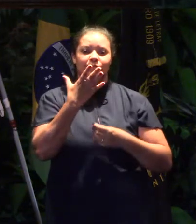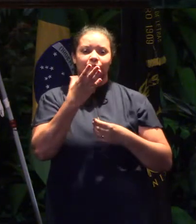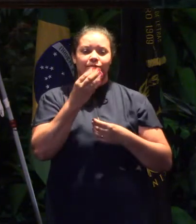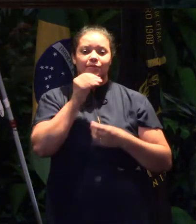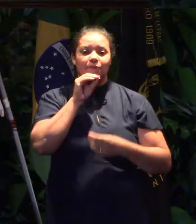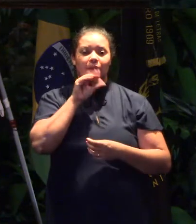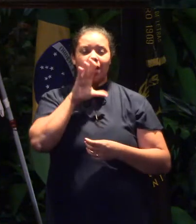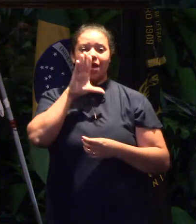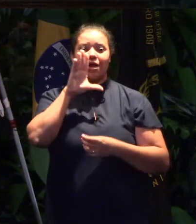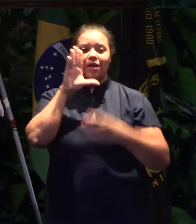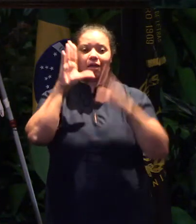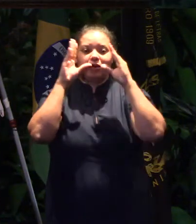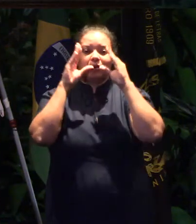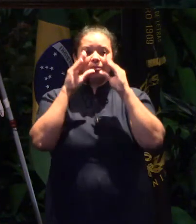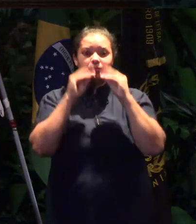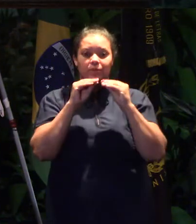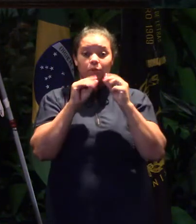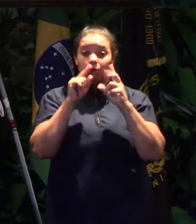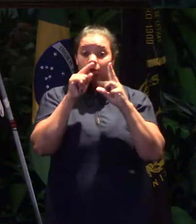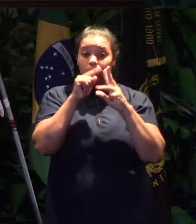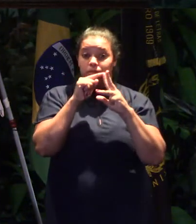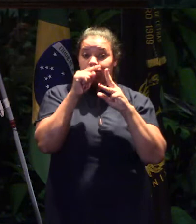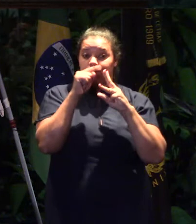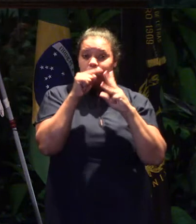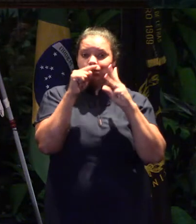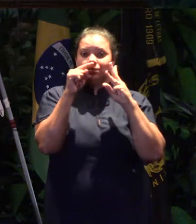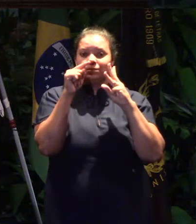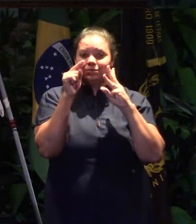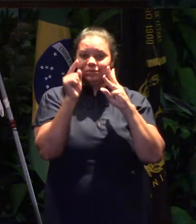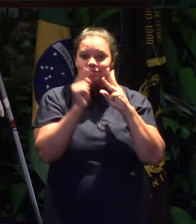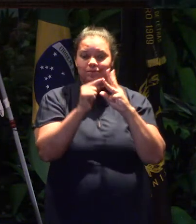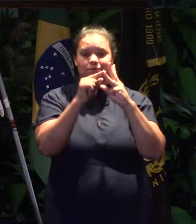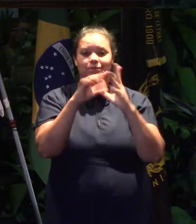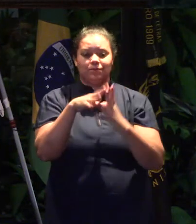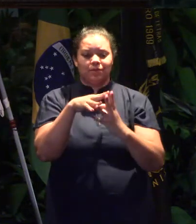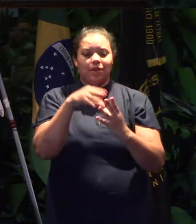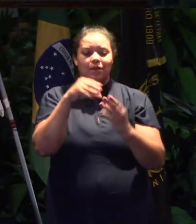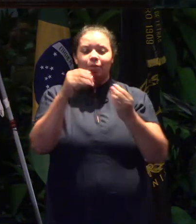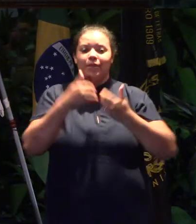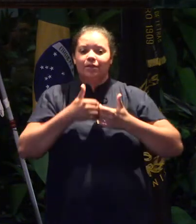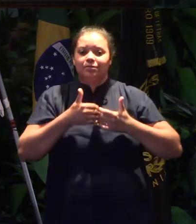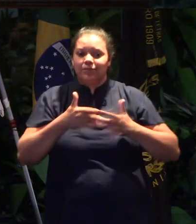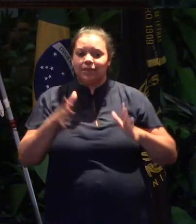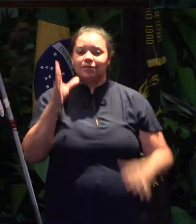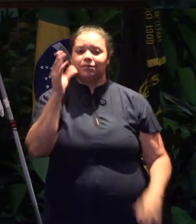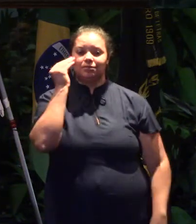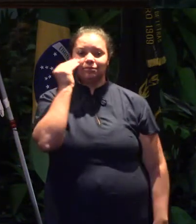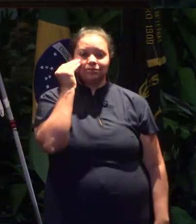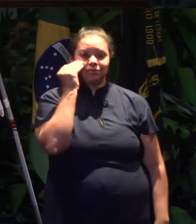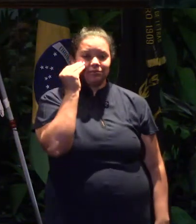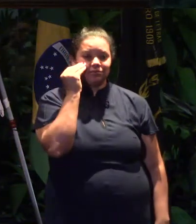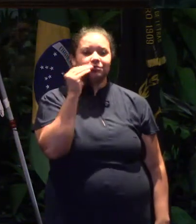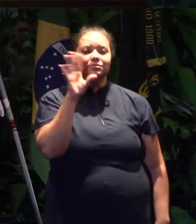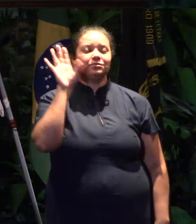os olhos. Quando eu contar até três, mantenha a alma escancarada, que o ouvido